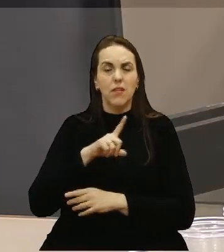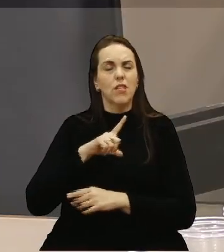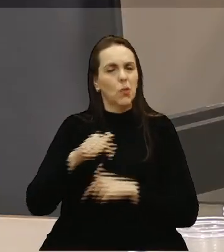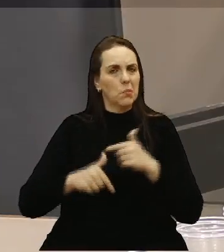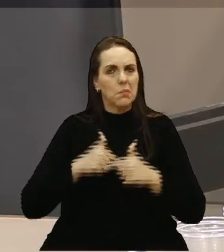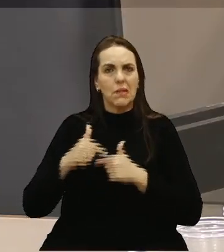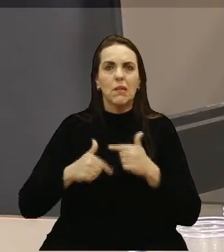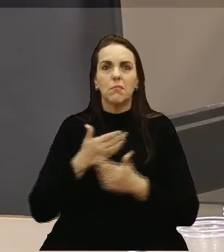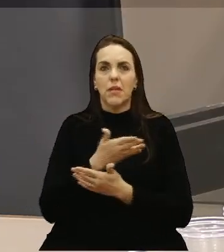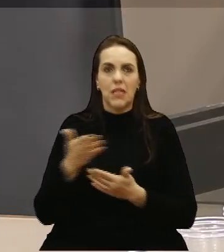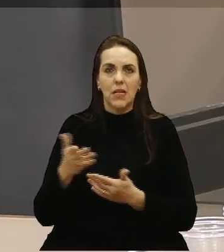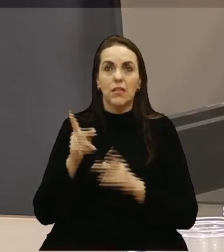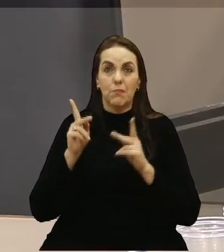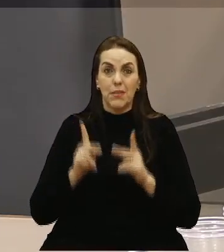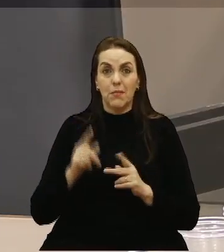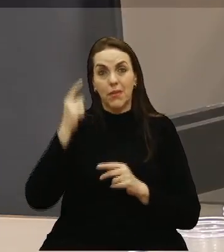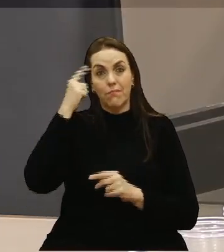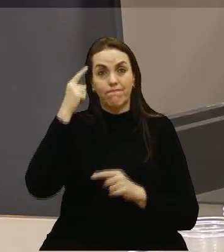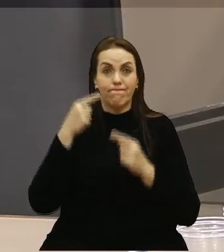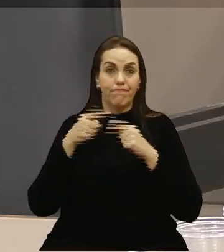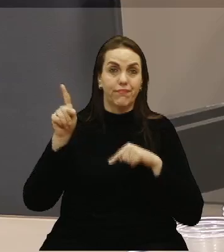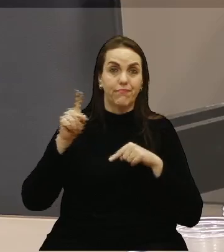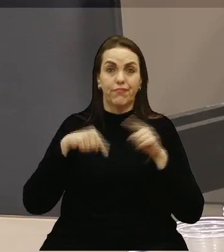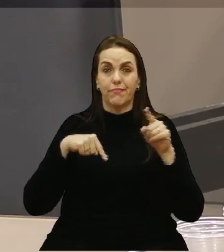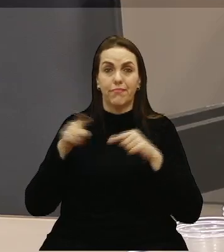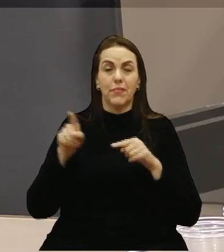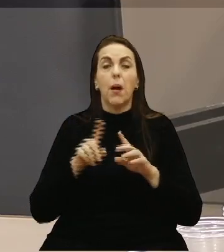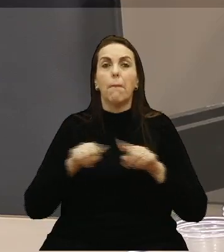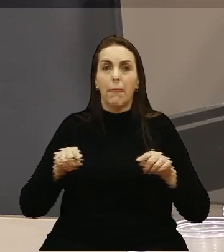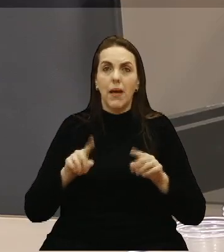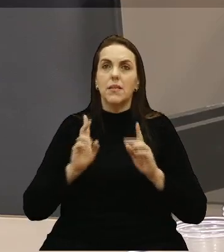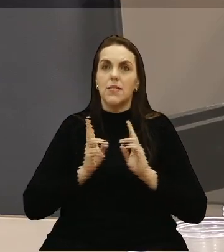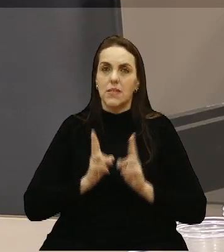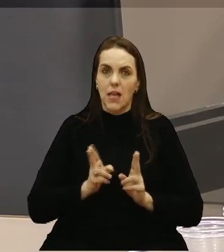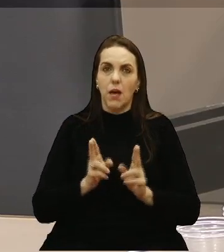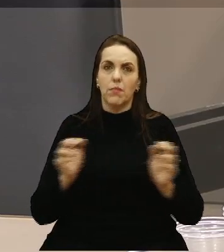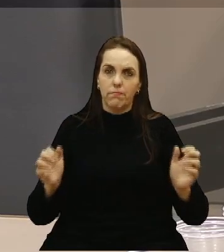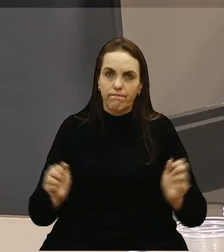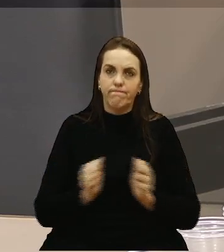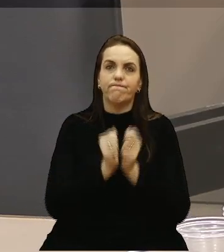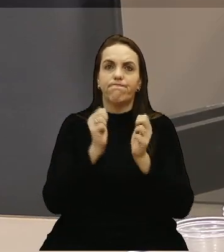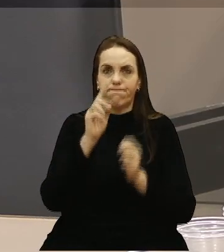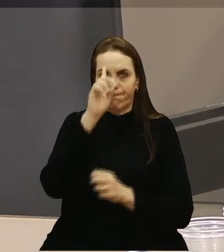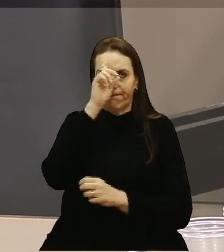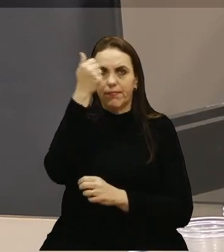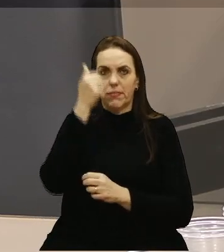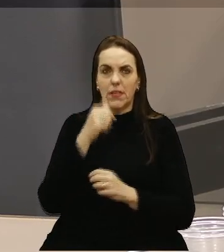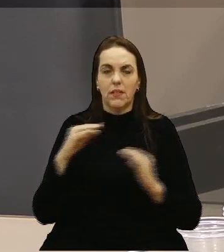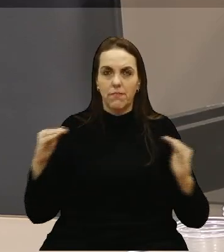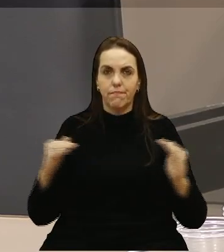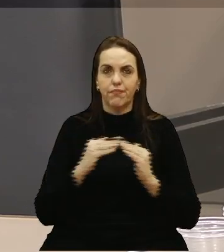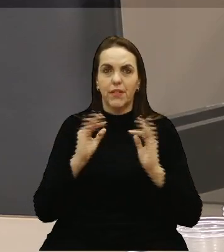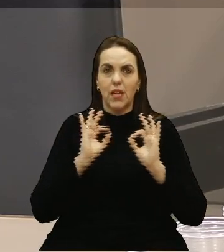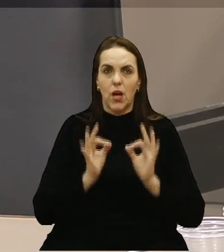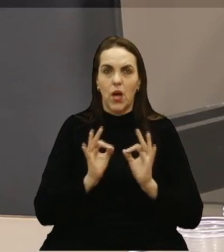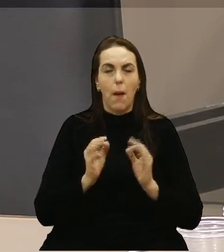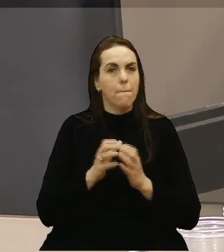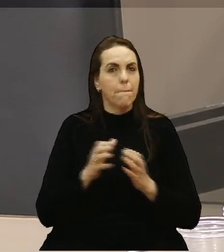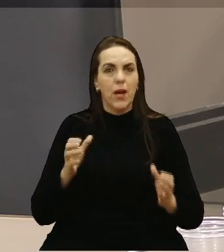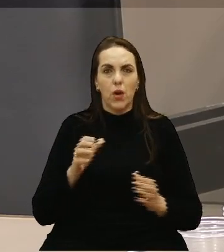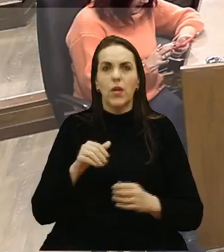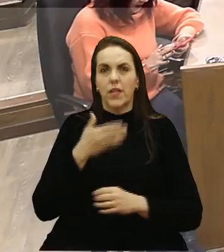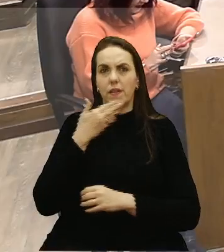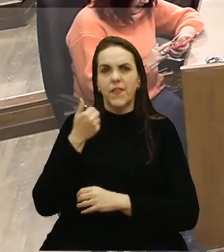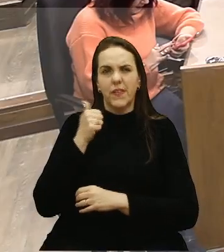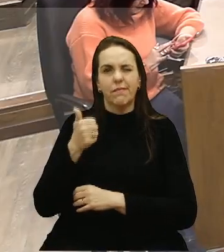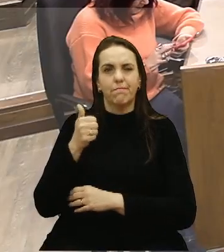e muita gente com um pensamento diferente, mas a gente está chegando sempre num denominador comum ali, e o que a gente converge, que é a maior parte ali. Valeu, muito obrigado.